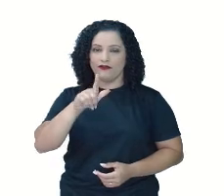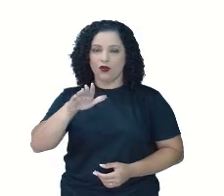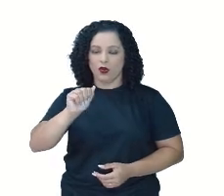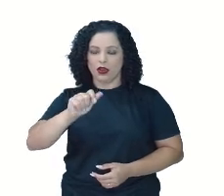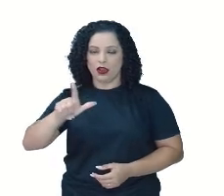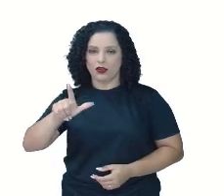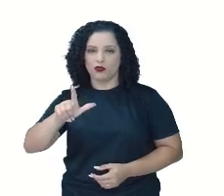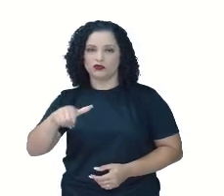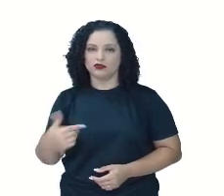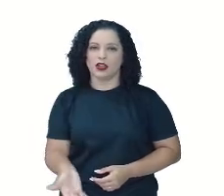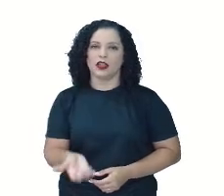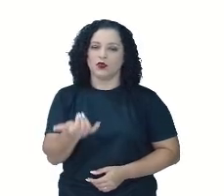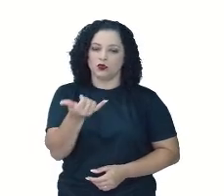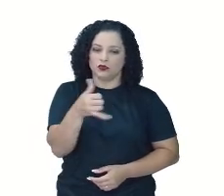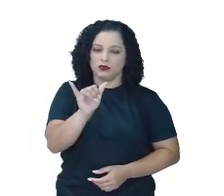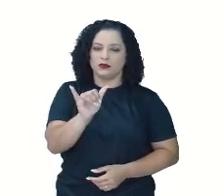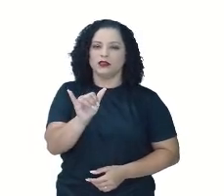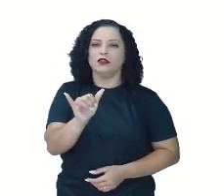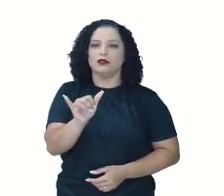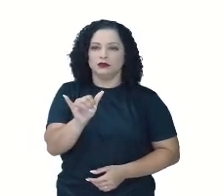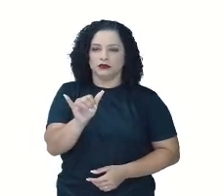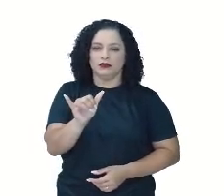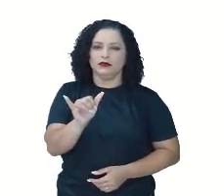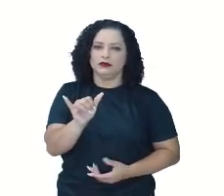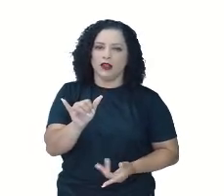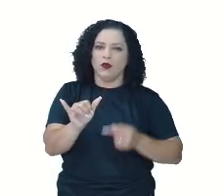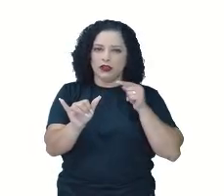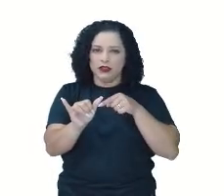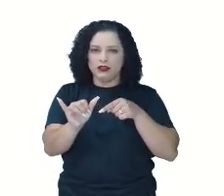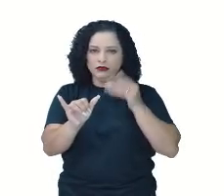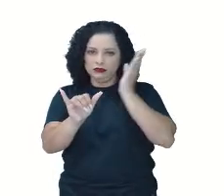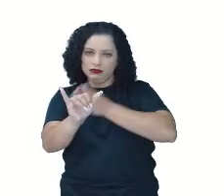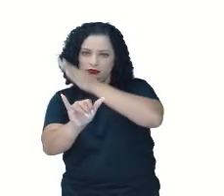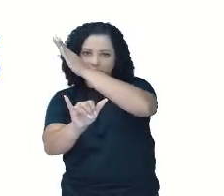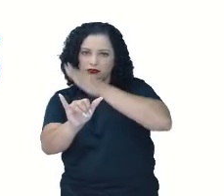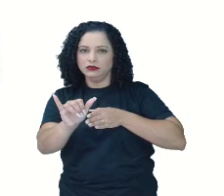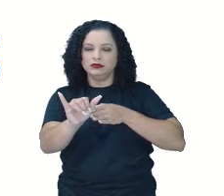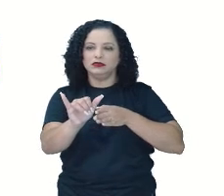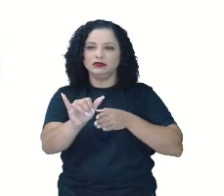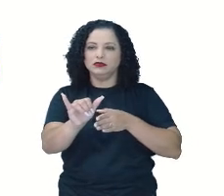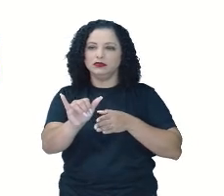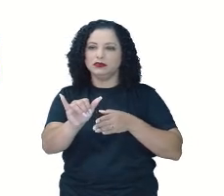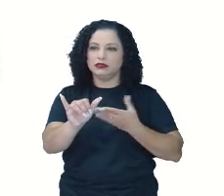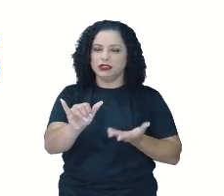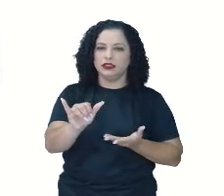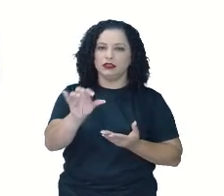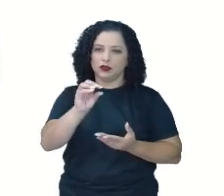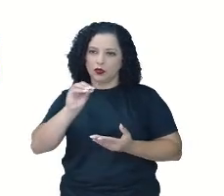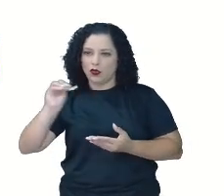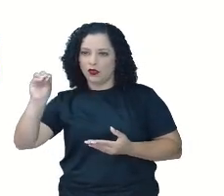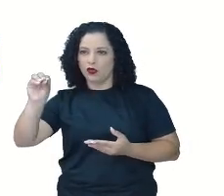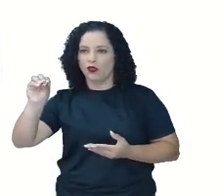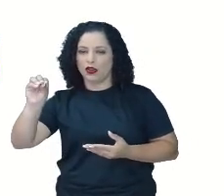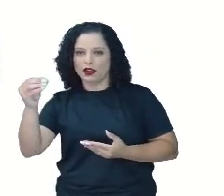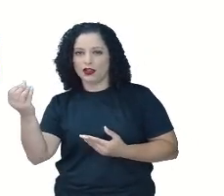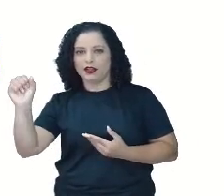de cherry, só tem o Y, aí tira esse Y e coloca 2 vogais e um S, no caso IS. Vamos lá ver como